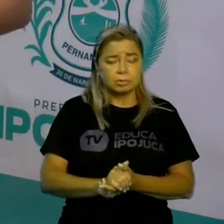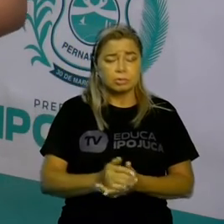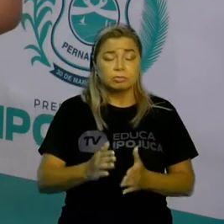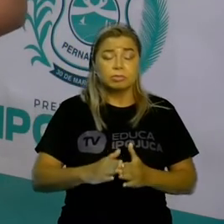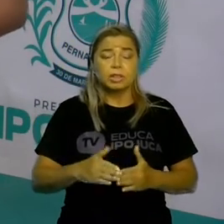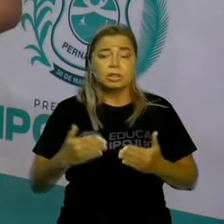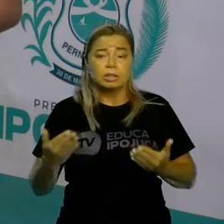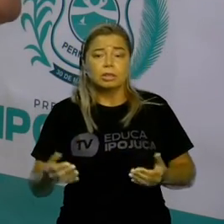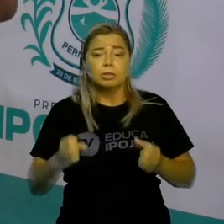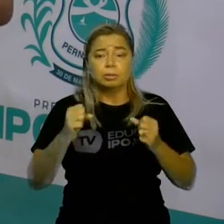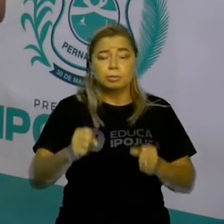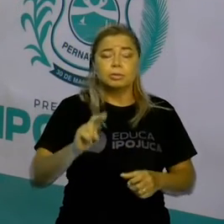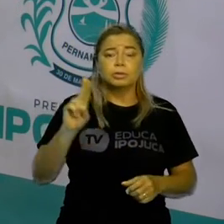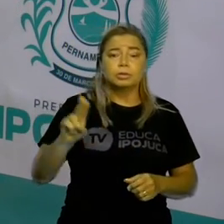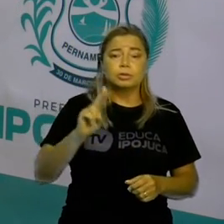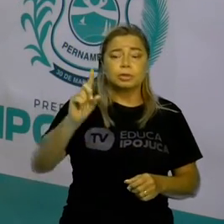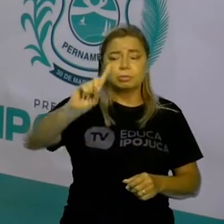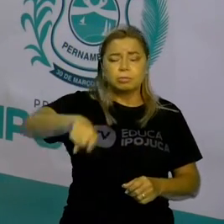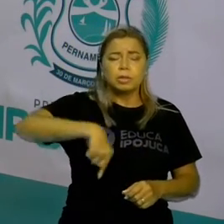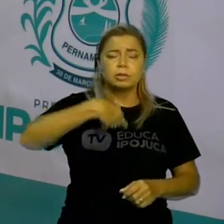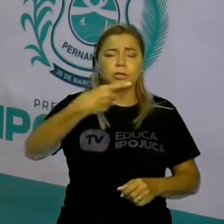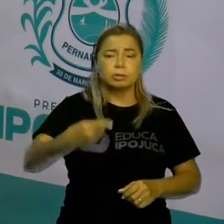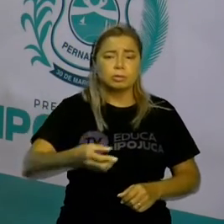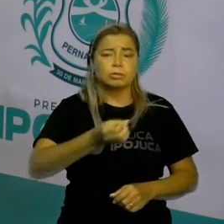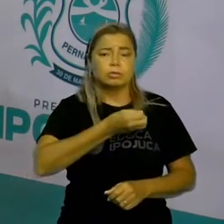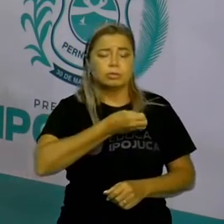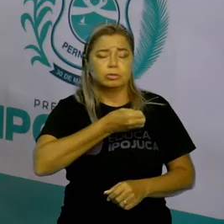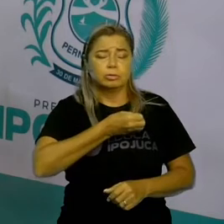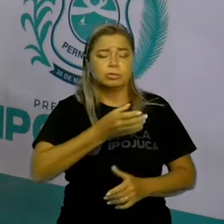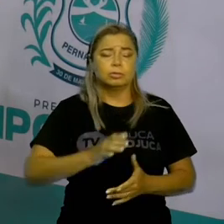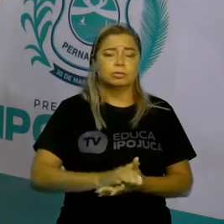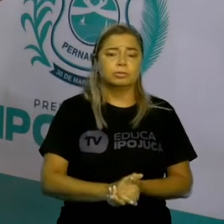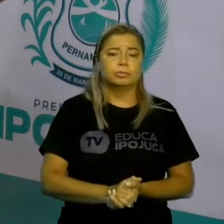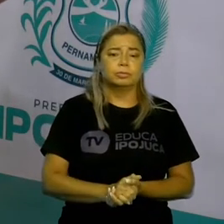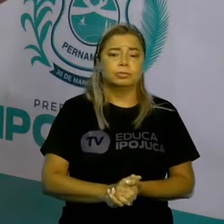para outros valores. Vamos imaginar aqui.